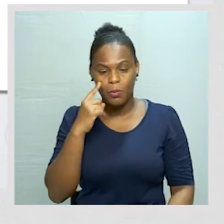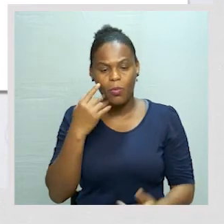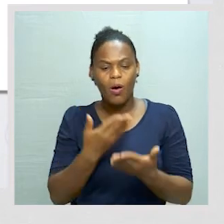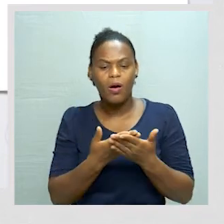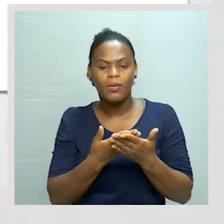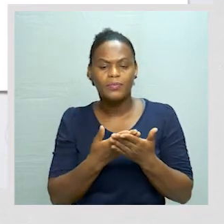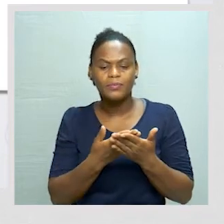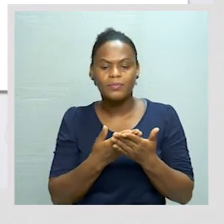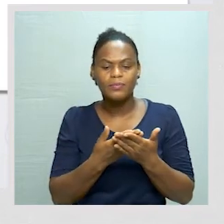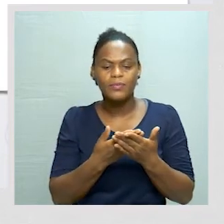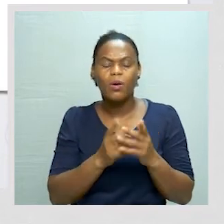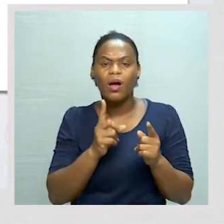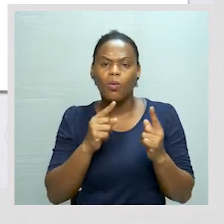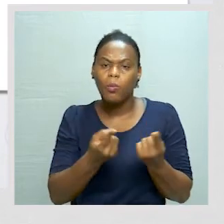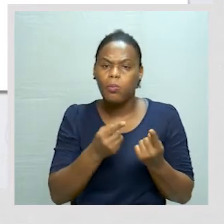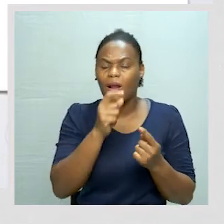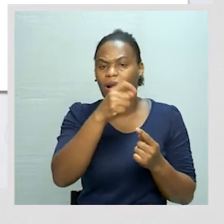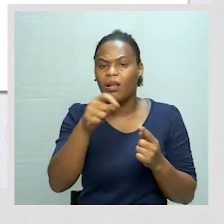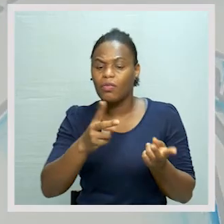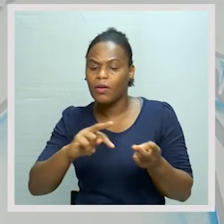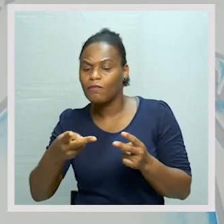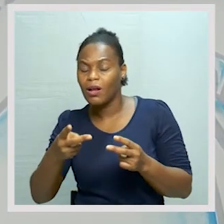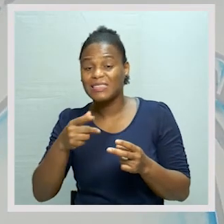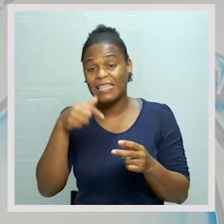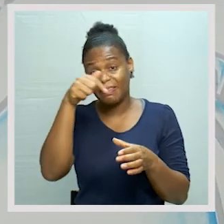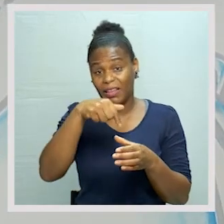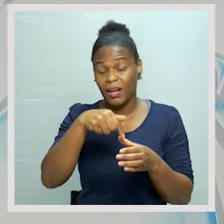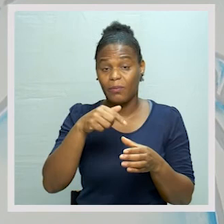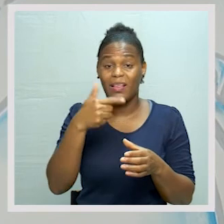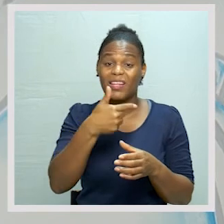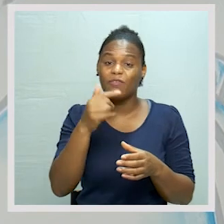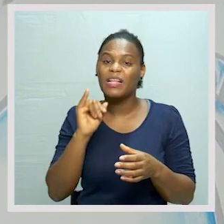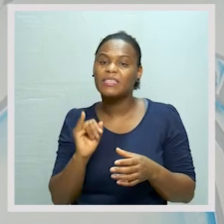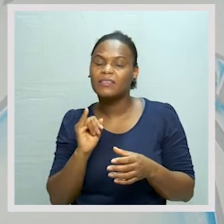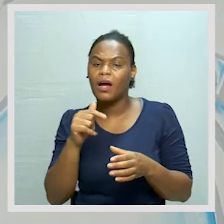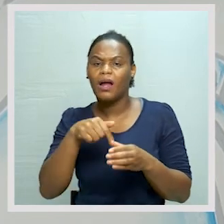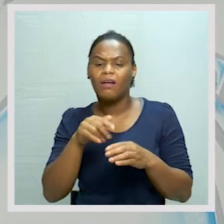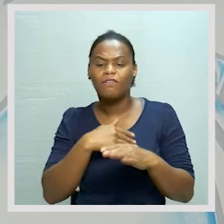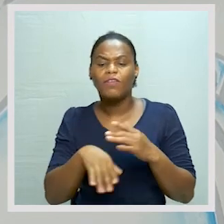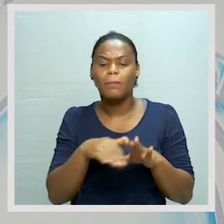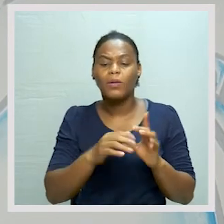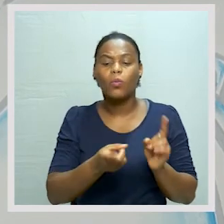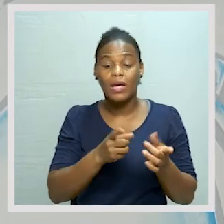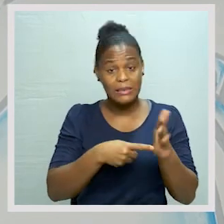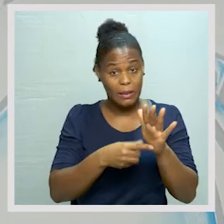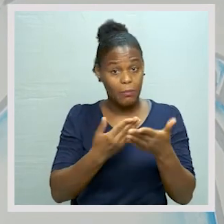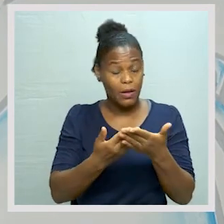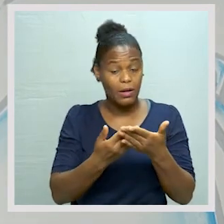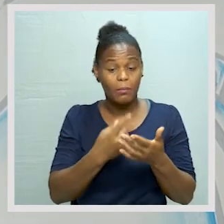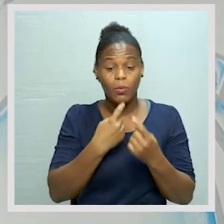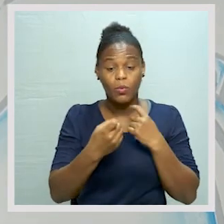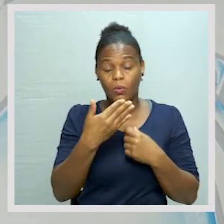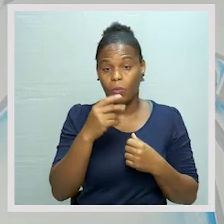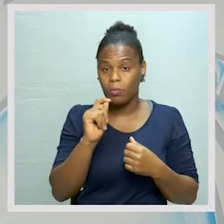Indique rúbricas incluídas nas transferências internas. O que faz parte de transferências internas para dar exemplos? A